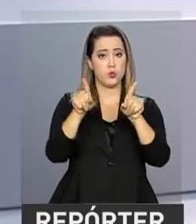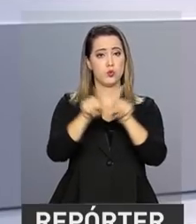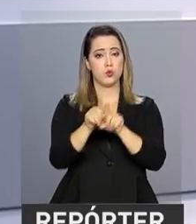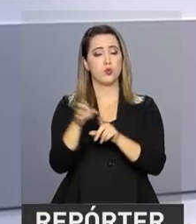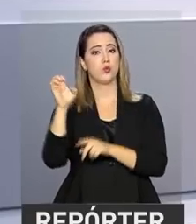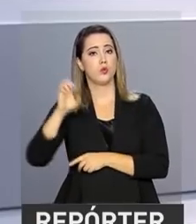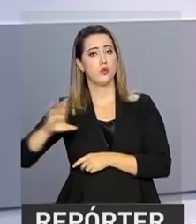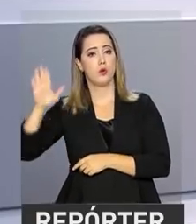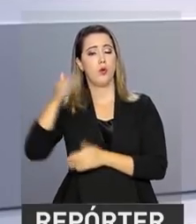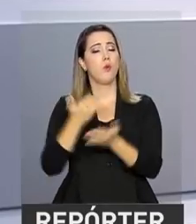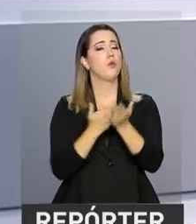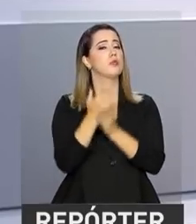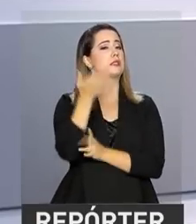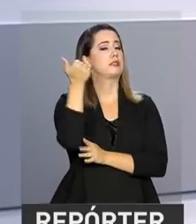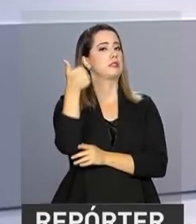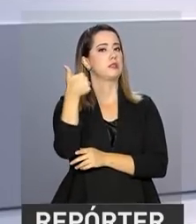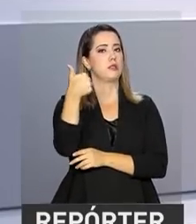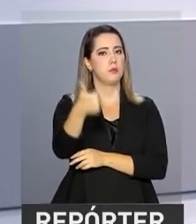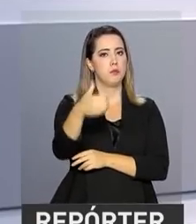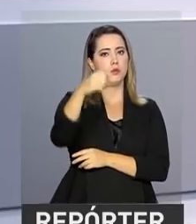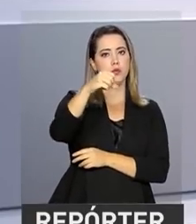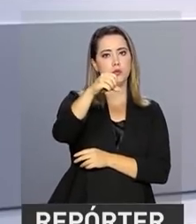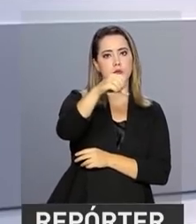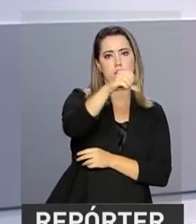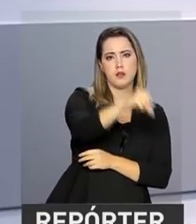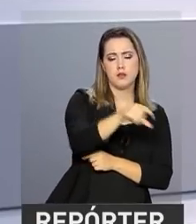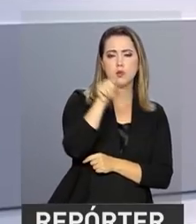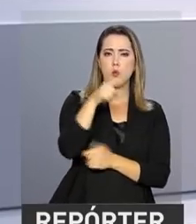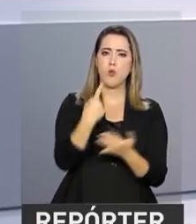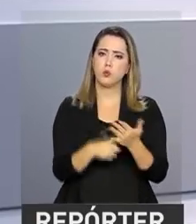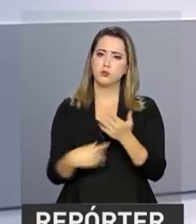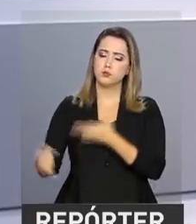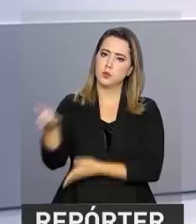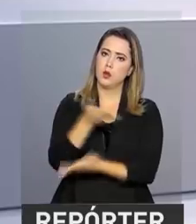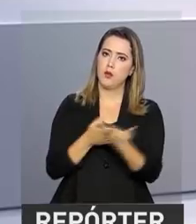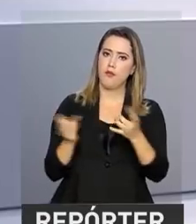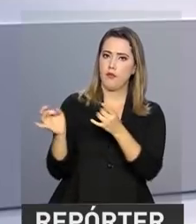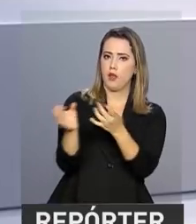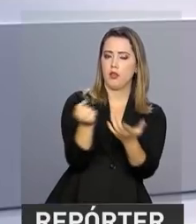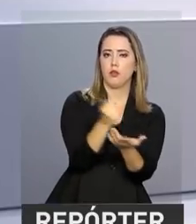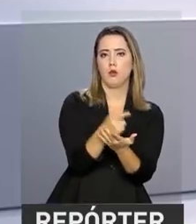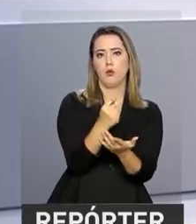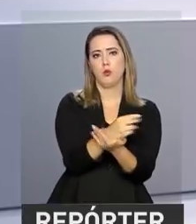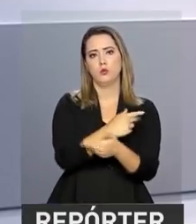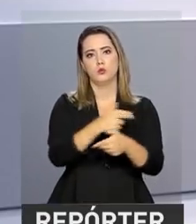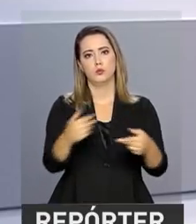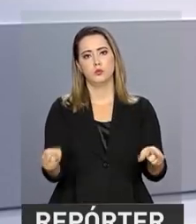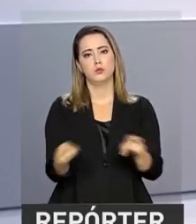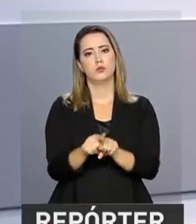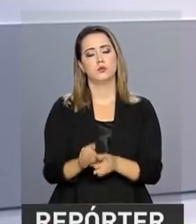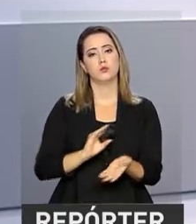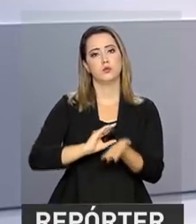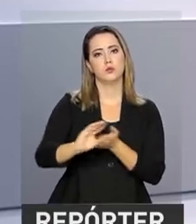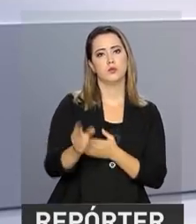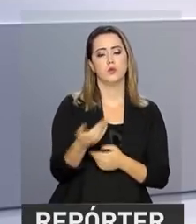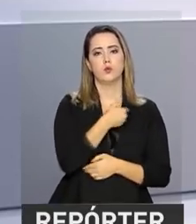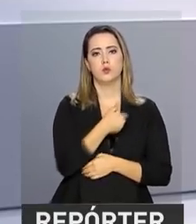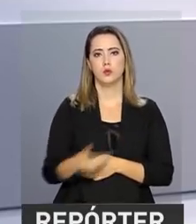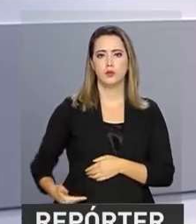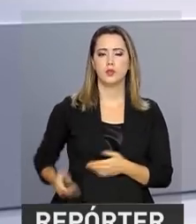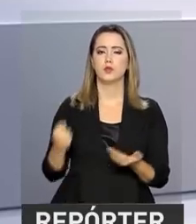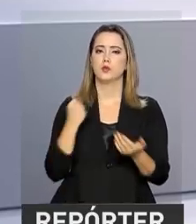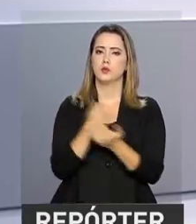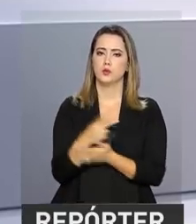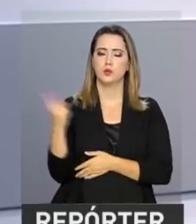1999 o acordo envolve a definição de regras para o comércio de bens e serviços investimentos e compras governamentais